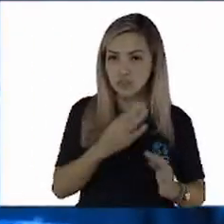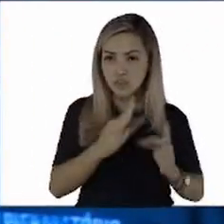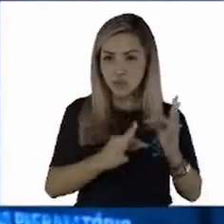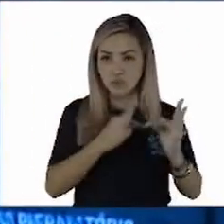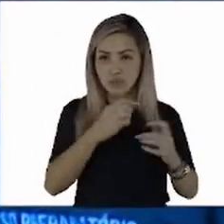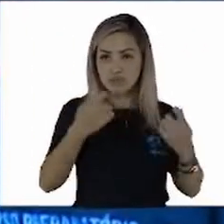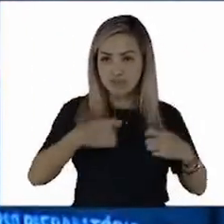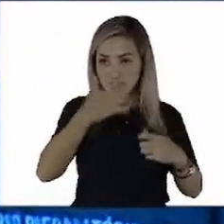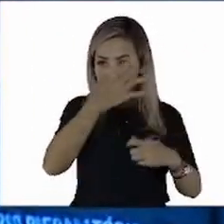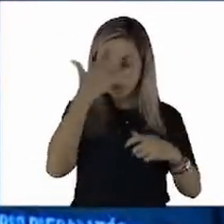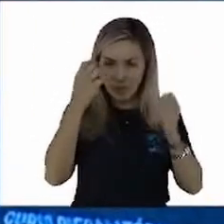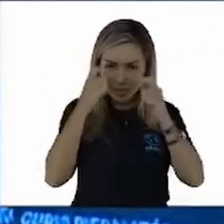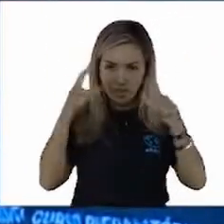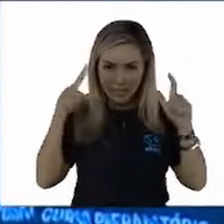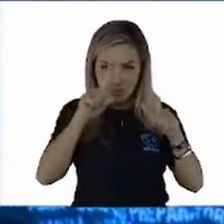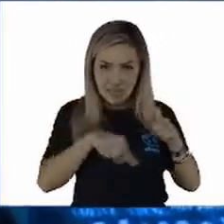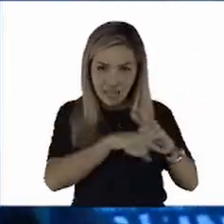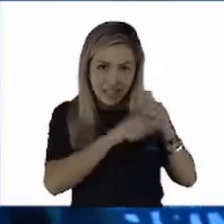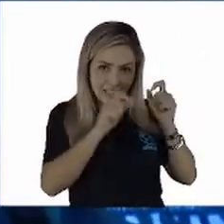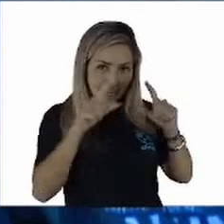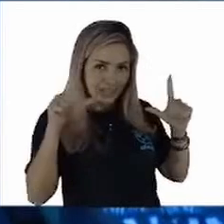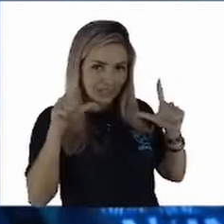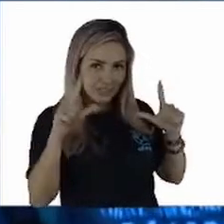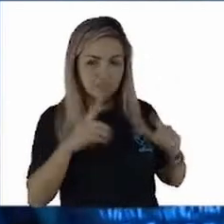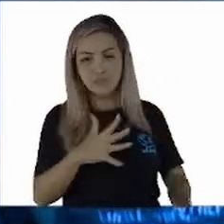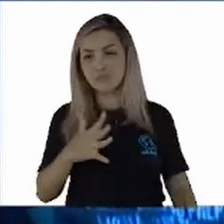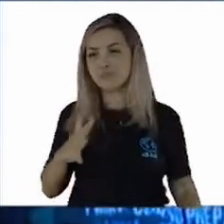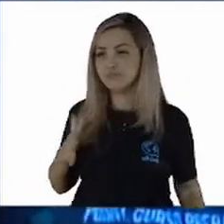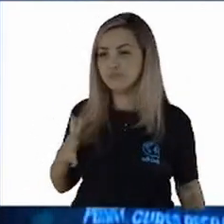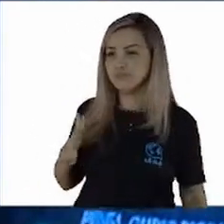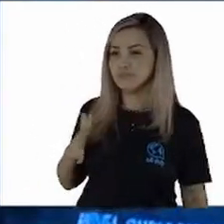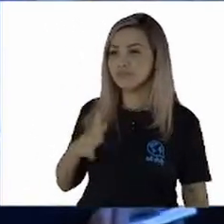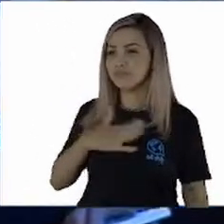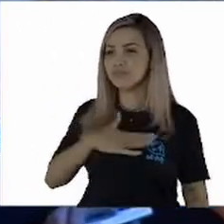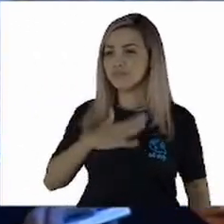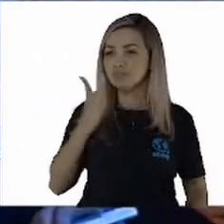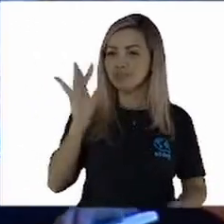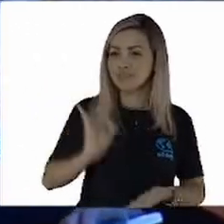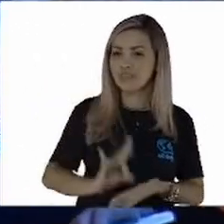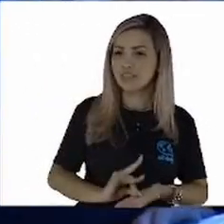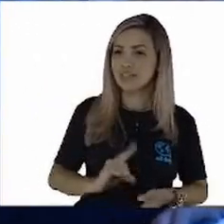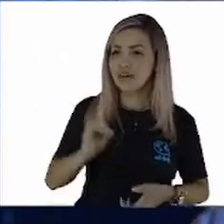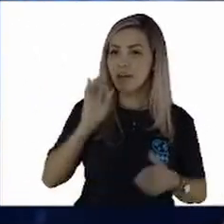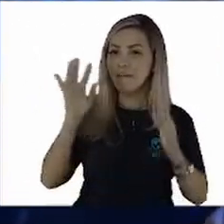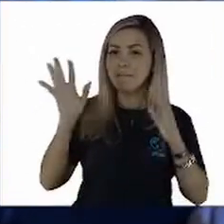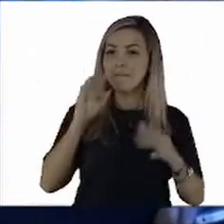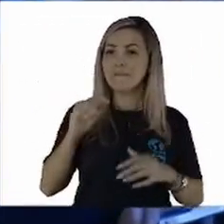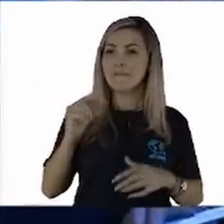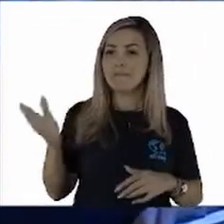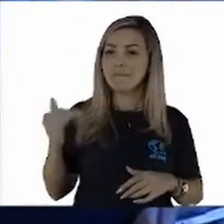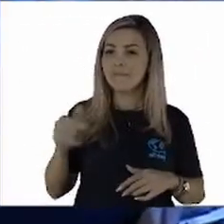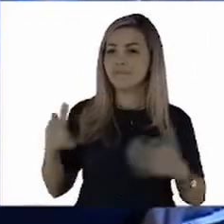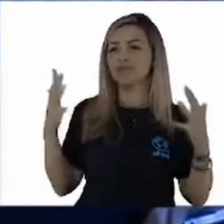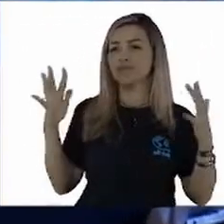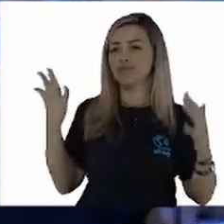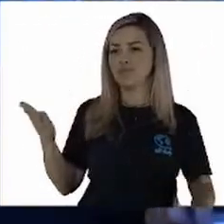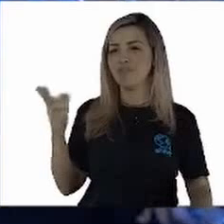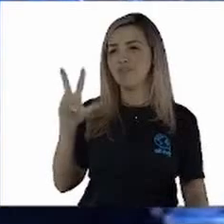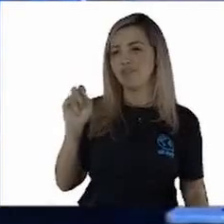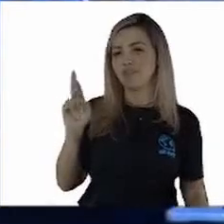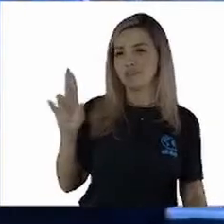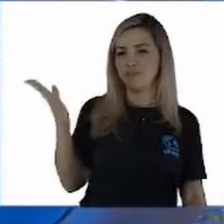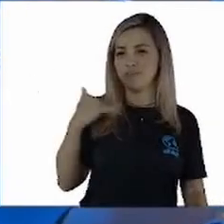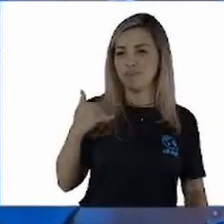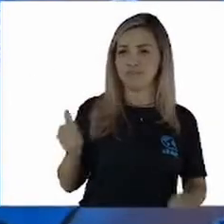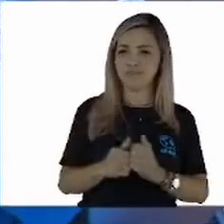tem que ser uma pessoa atenta. Tu se considera um cara atento? Mais ou menos. Mais ou menos, gostei da sinceridade. Pensando... Victor Hugo, vem aqui. Palmas pro Victor Hugo, por favor. Vem